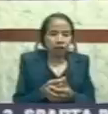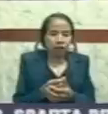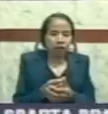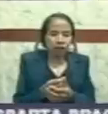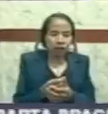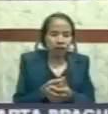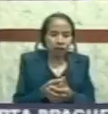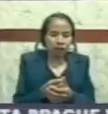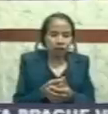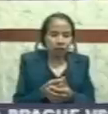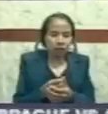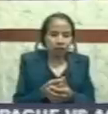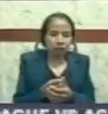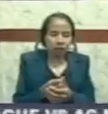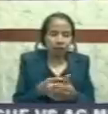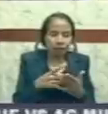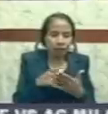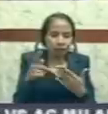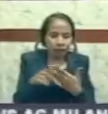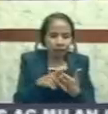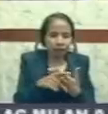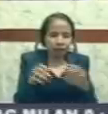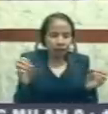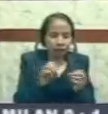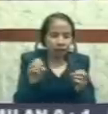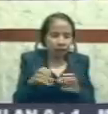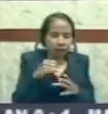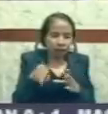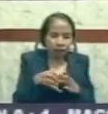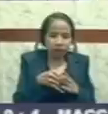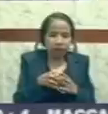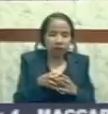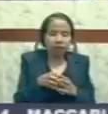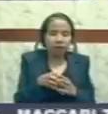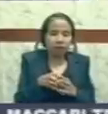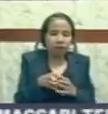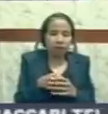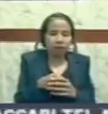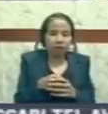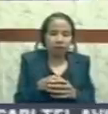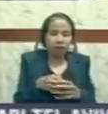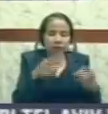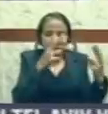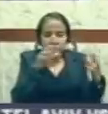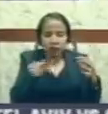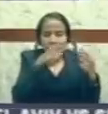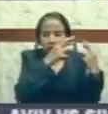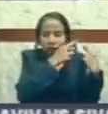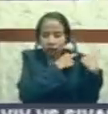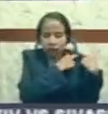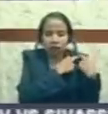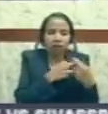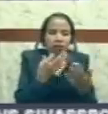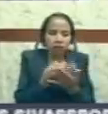termos jurídico o programa não possui juridicamente o órgão. Tamo órgão mo sida responsabilidade baia